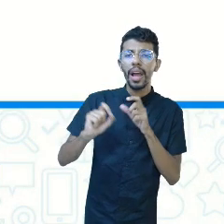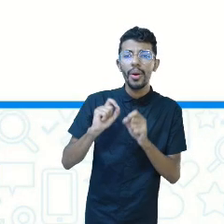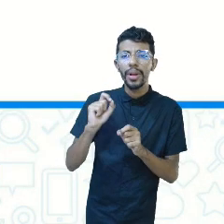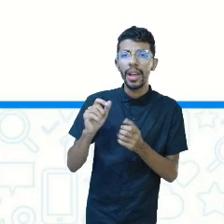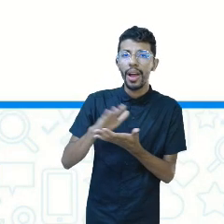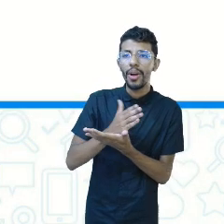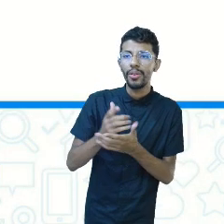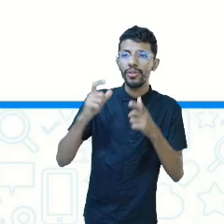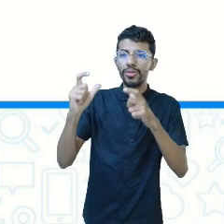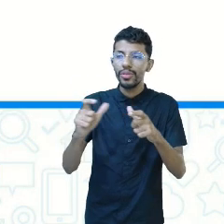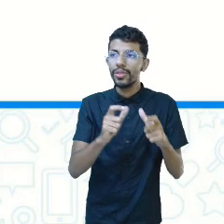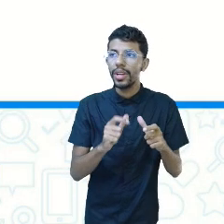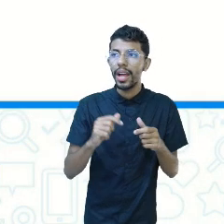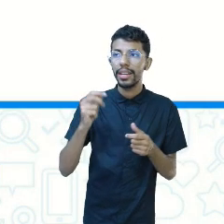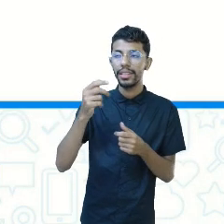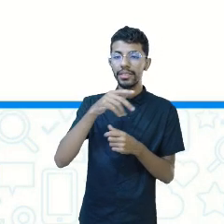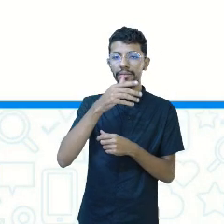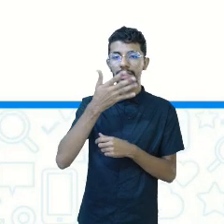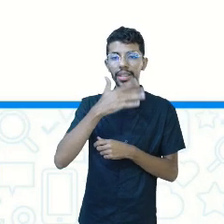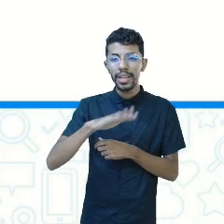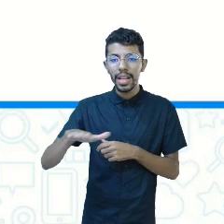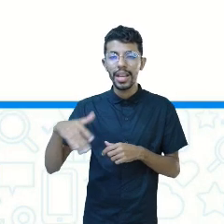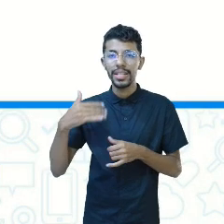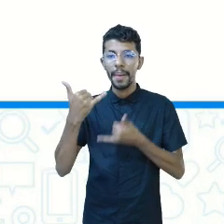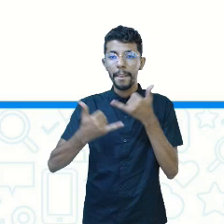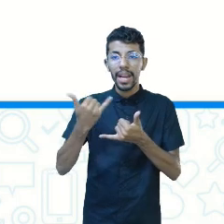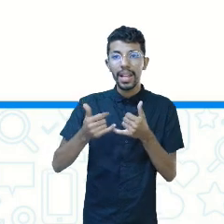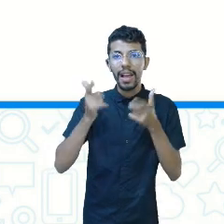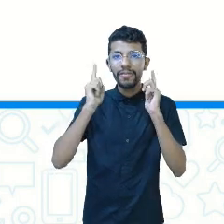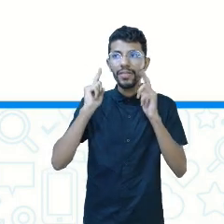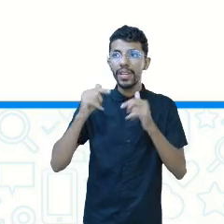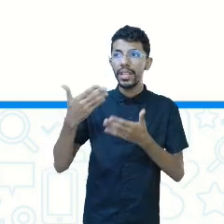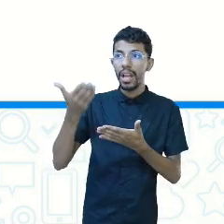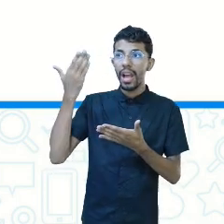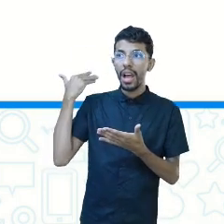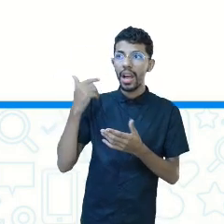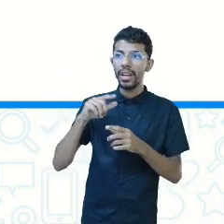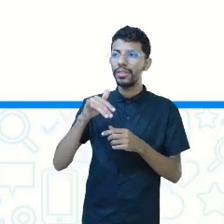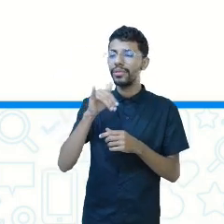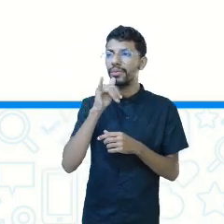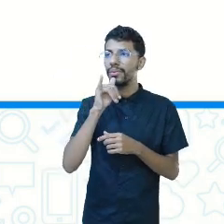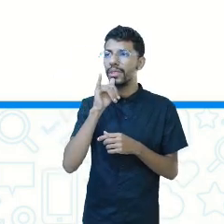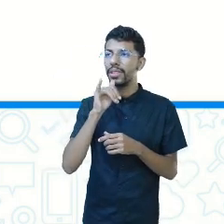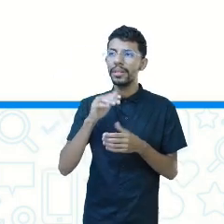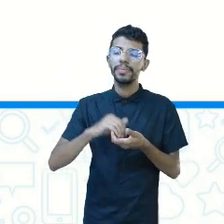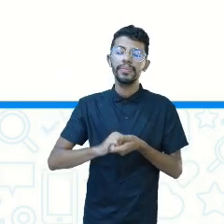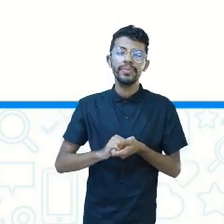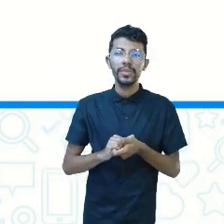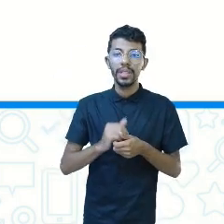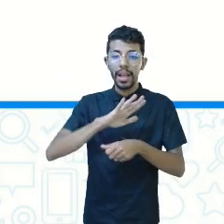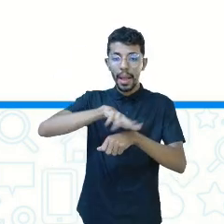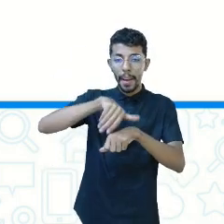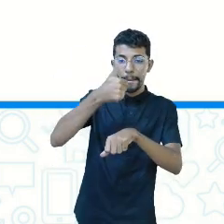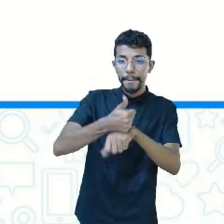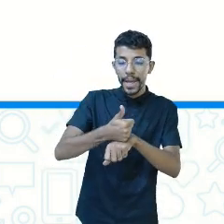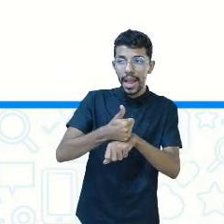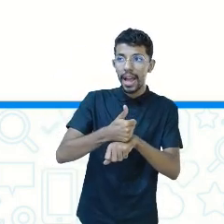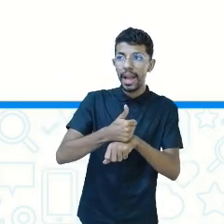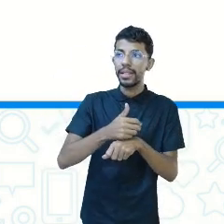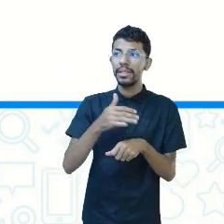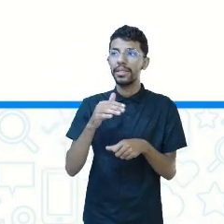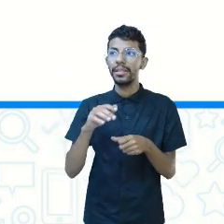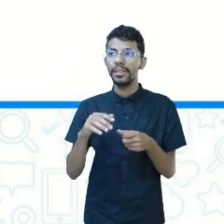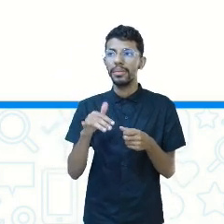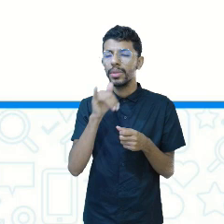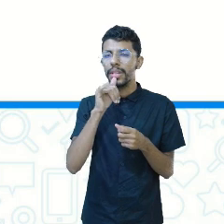se divertiam antigamente e hoje em dia. Nós temos as praças, nós temos as áreas que ficam, quem mora em prédio,